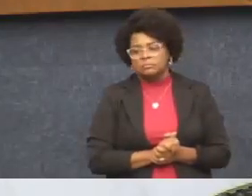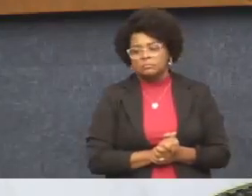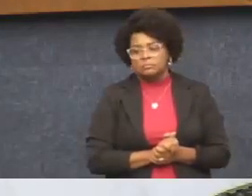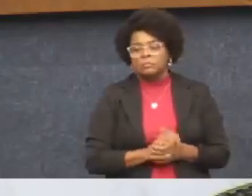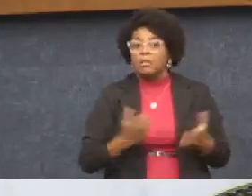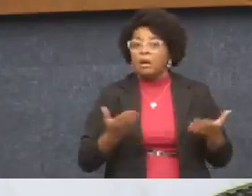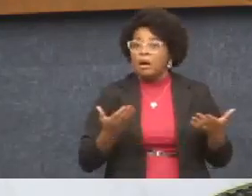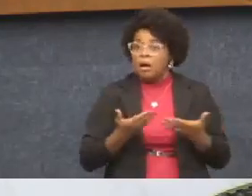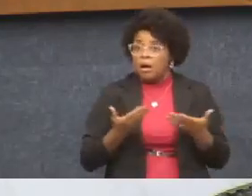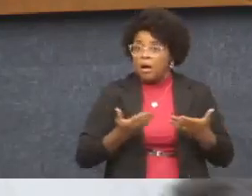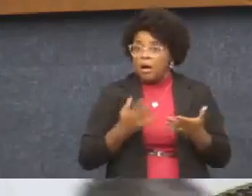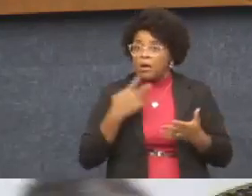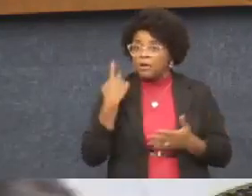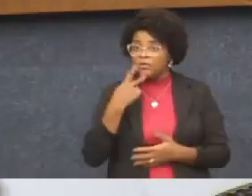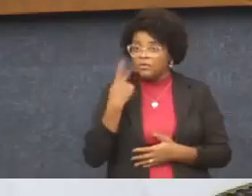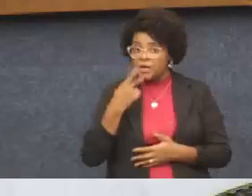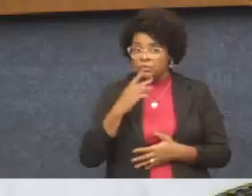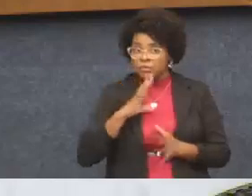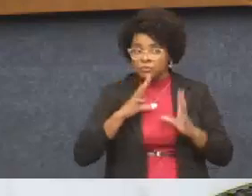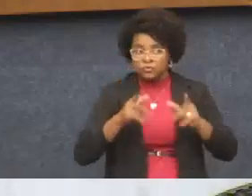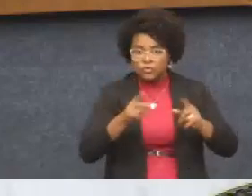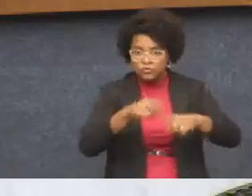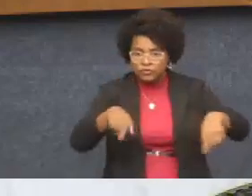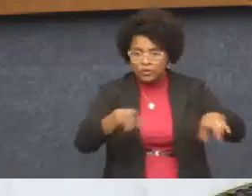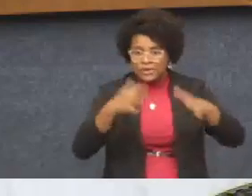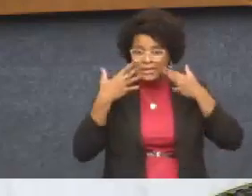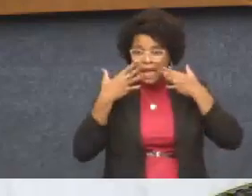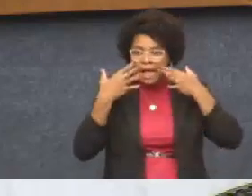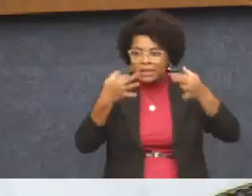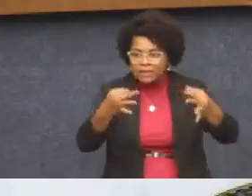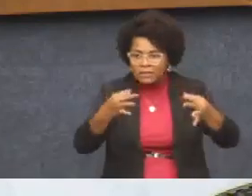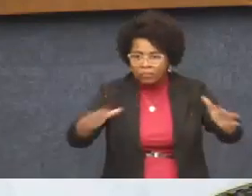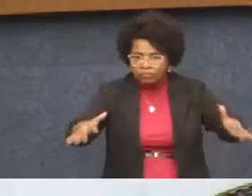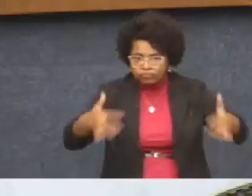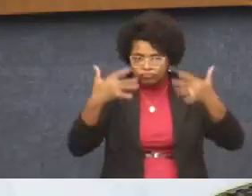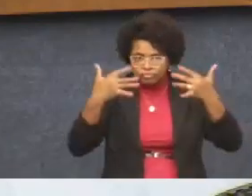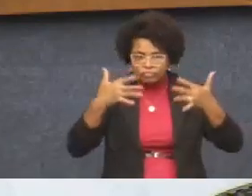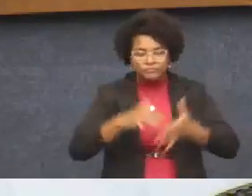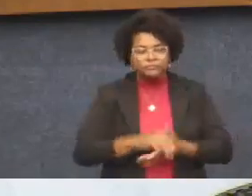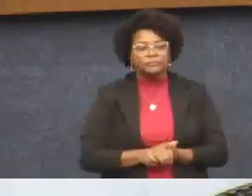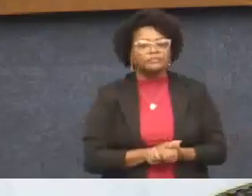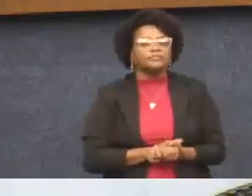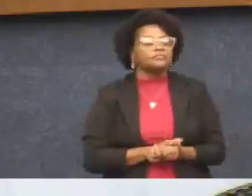Agora é o seguinte, vereadoras e vereadores, atenção, um pouquinho de atenção de todo mundo que está aqui.